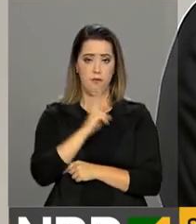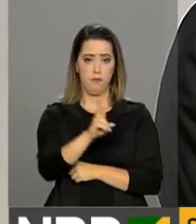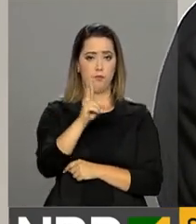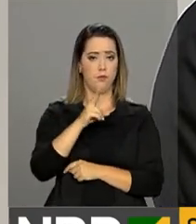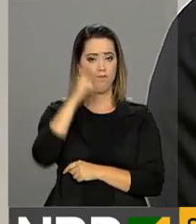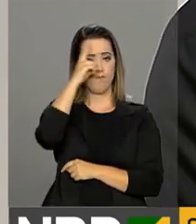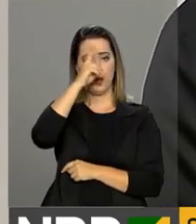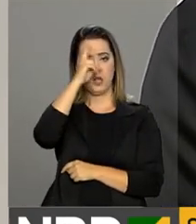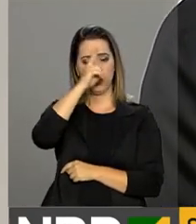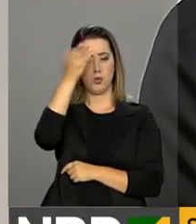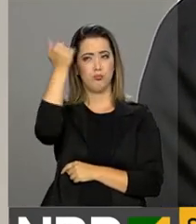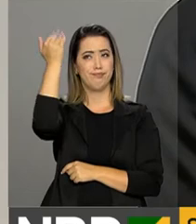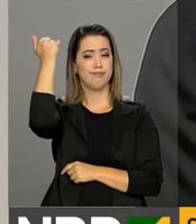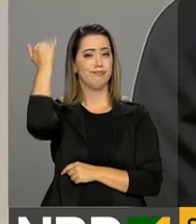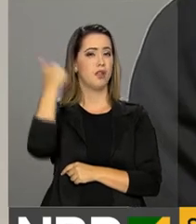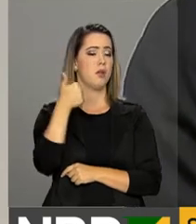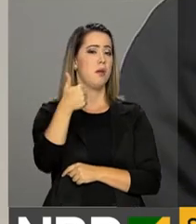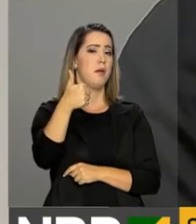brasileiros